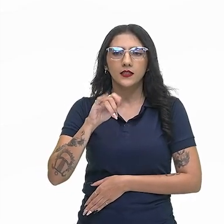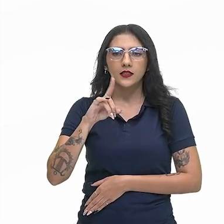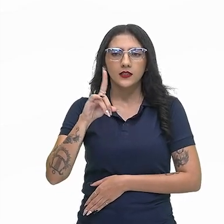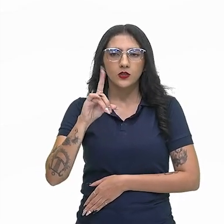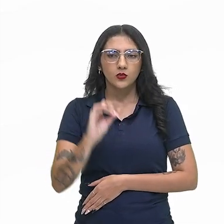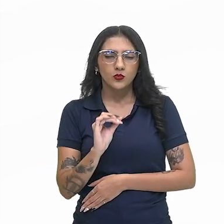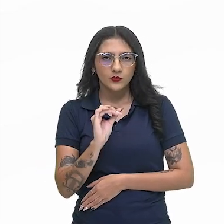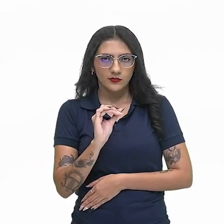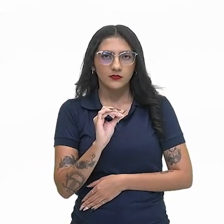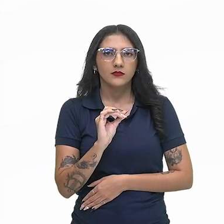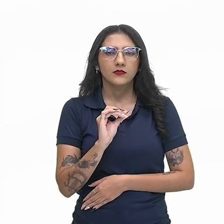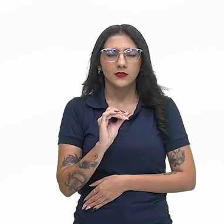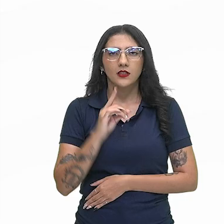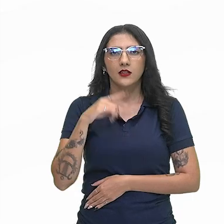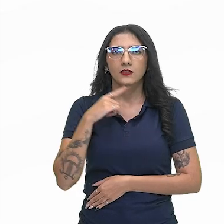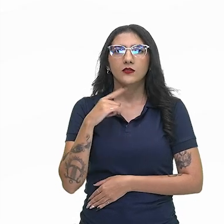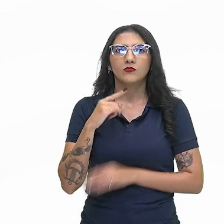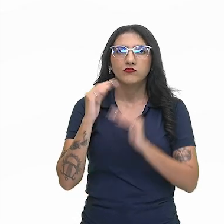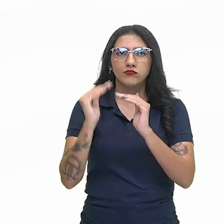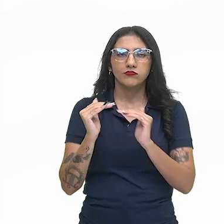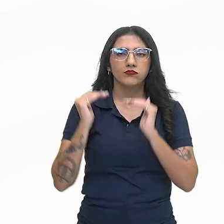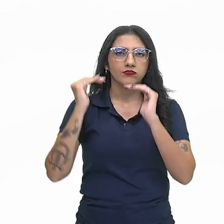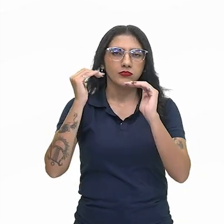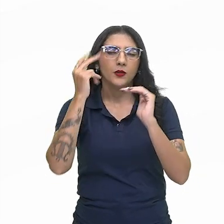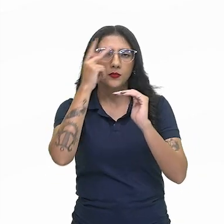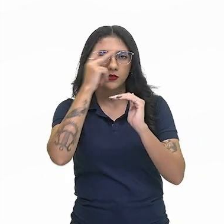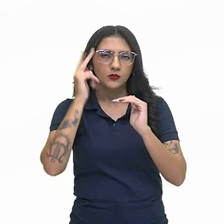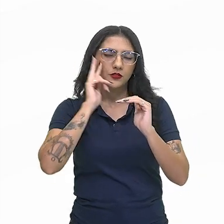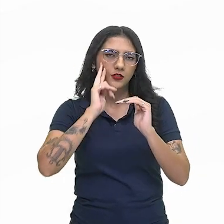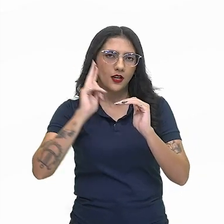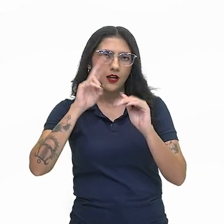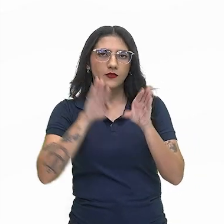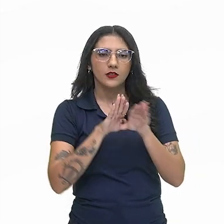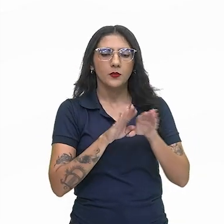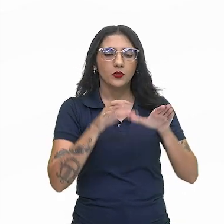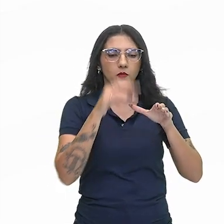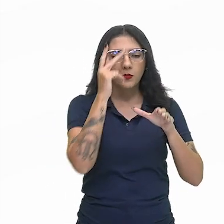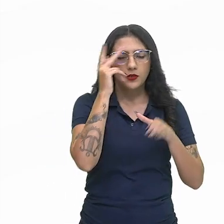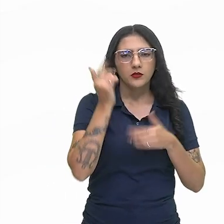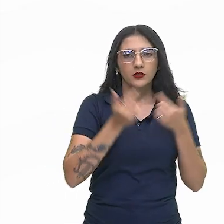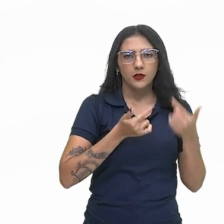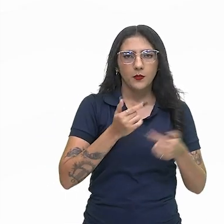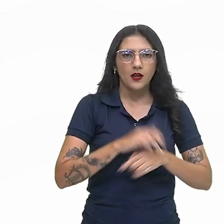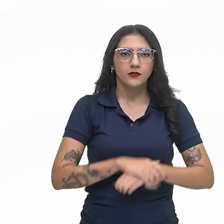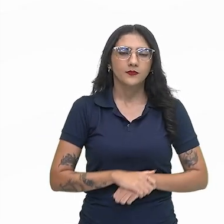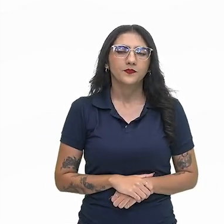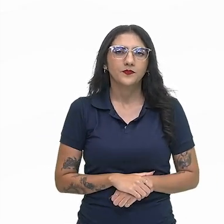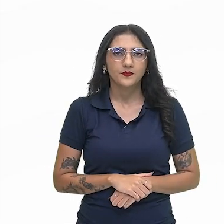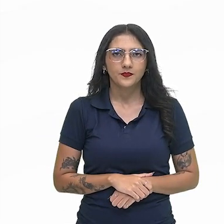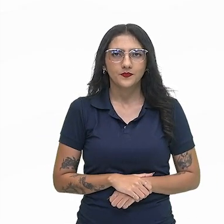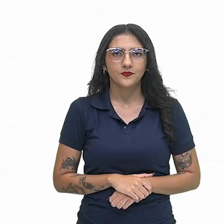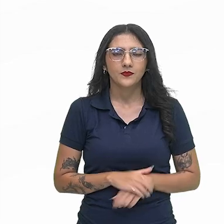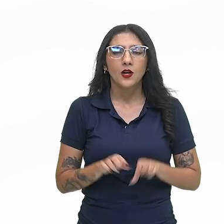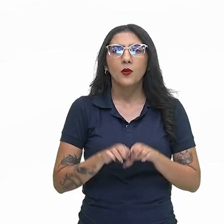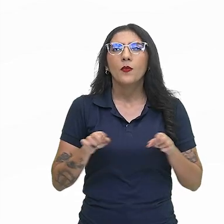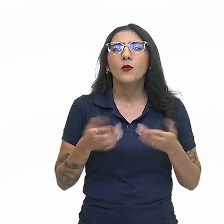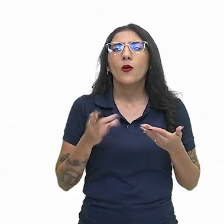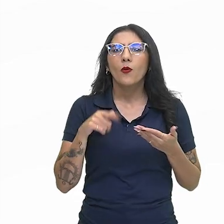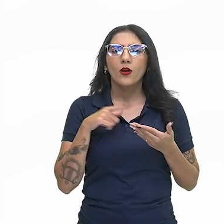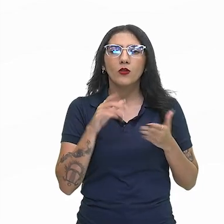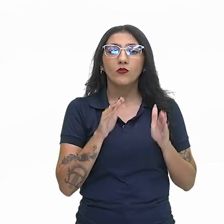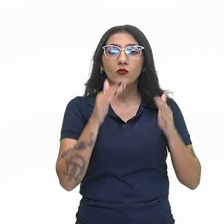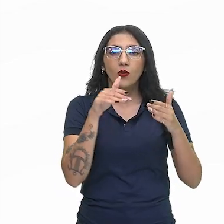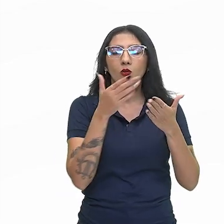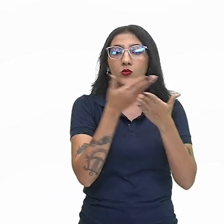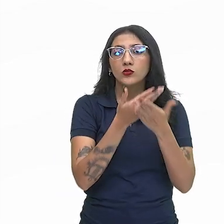detentora dos meios de produção e a classe trabalhadora. E aí, qual é o objeto de estudo do Marx? Então, Marx,